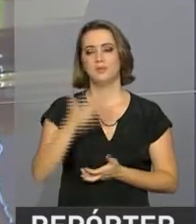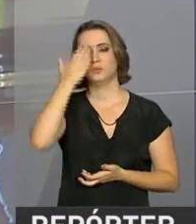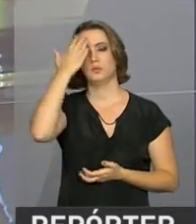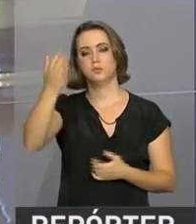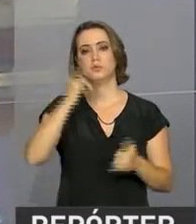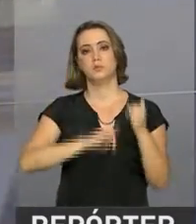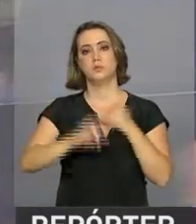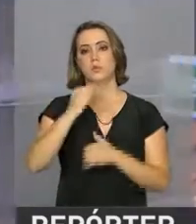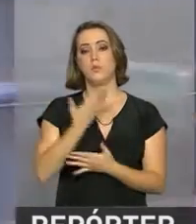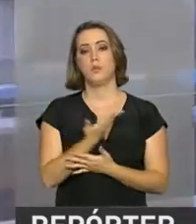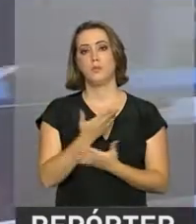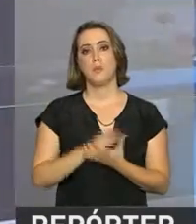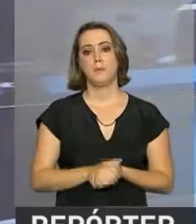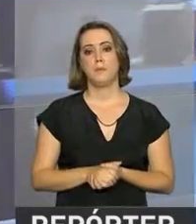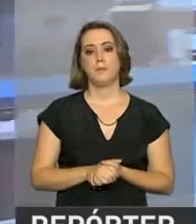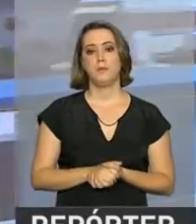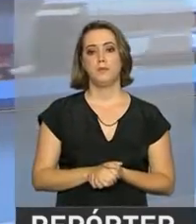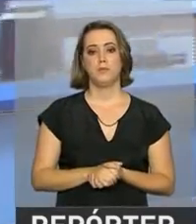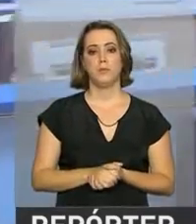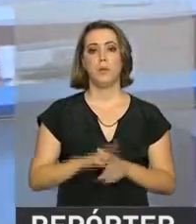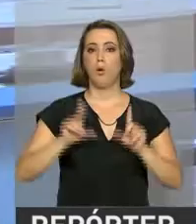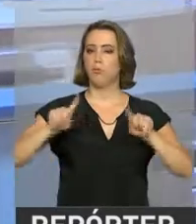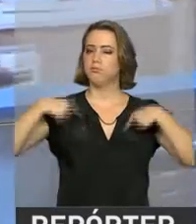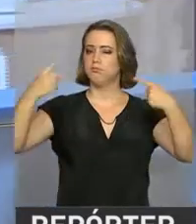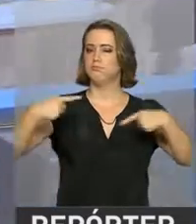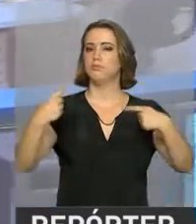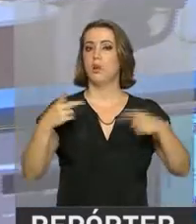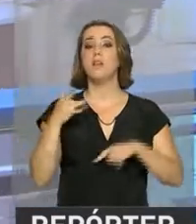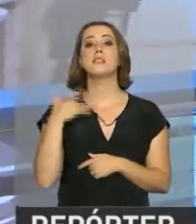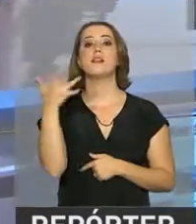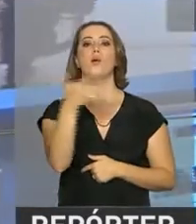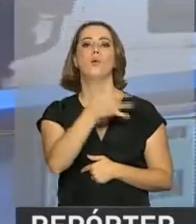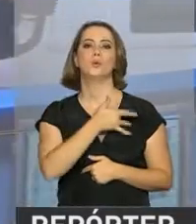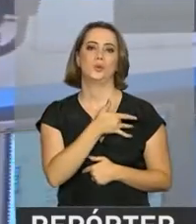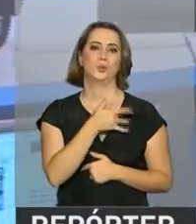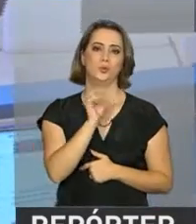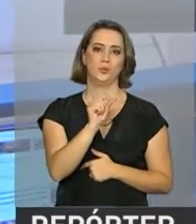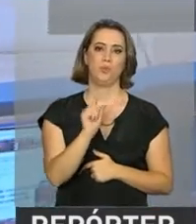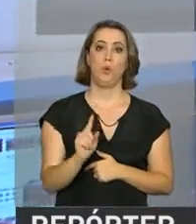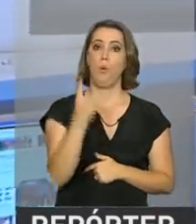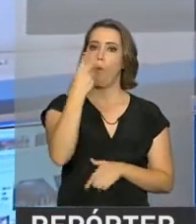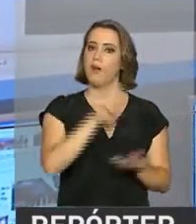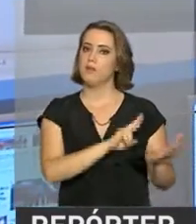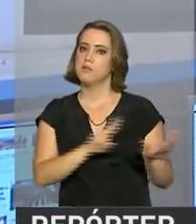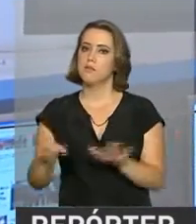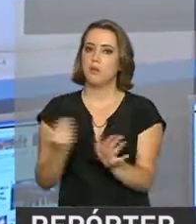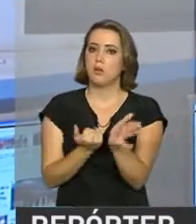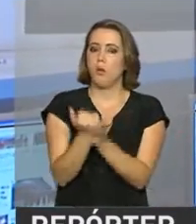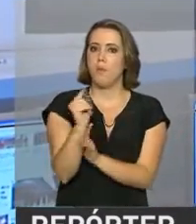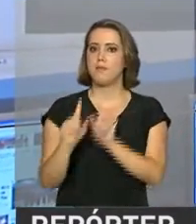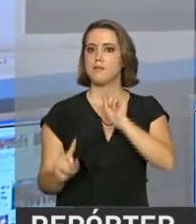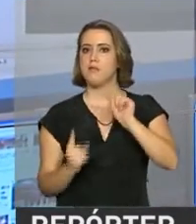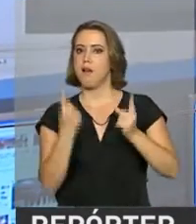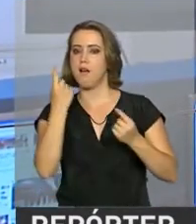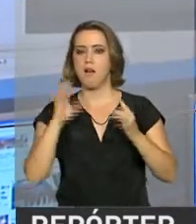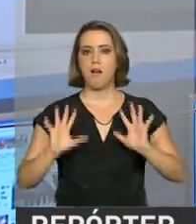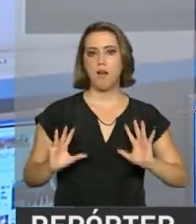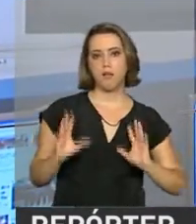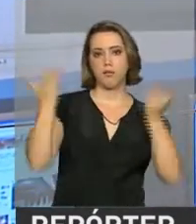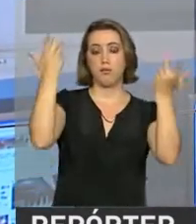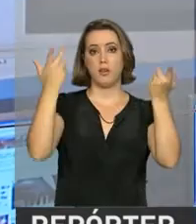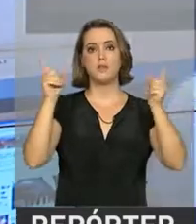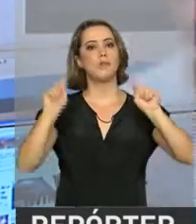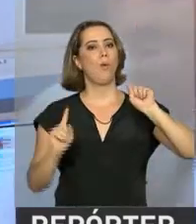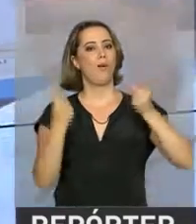muito obrigado pelas informações que o assunto agora é saúde falta menos de uma semana para começar a maior festa popular brasileira o